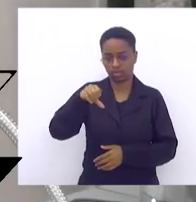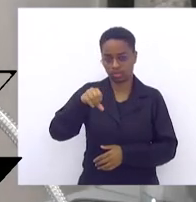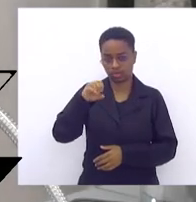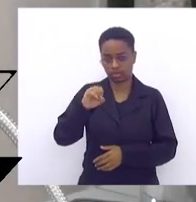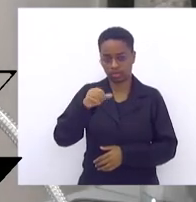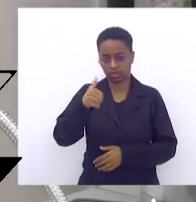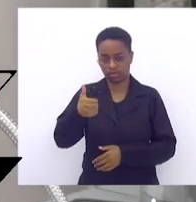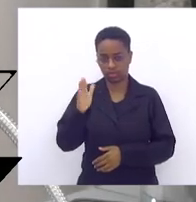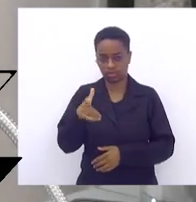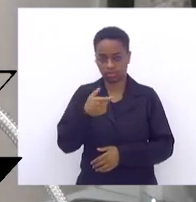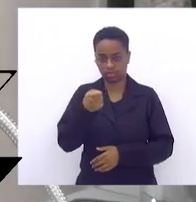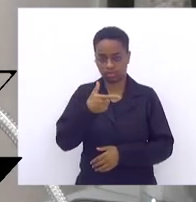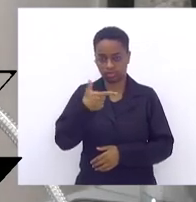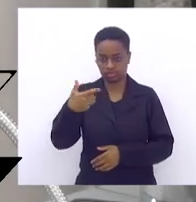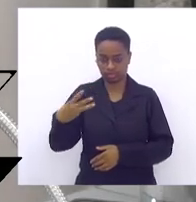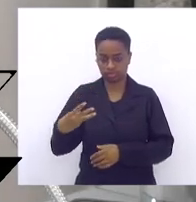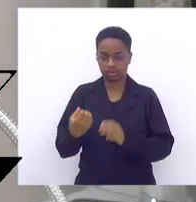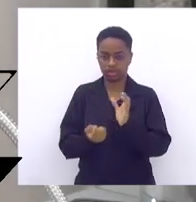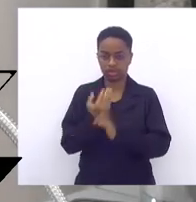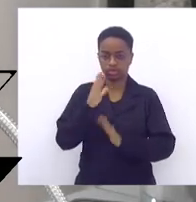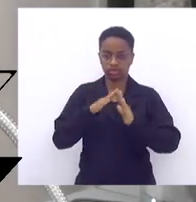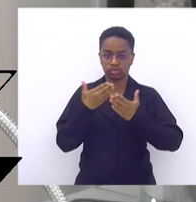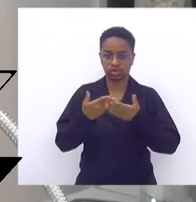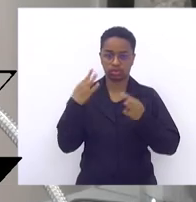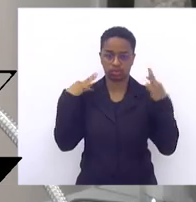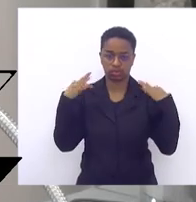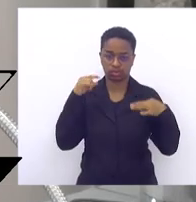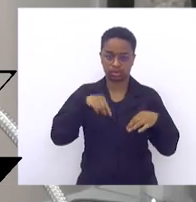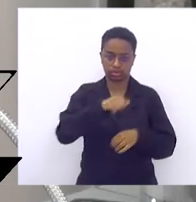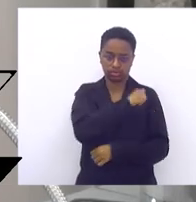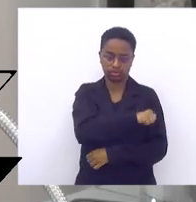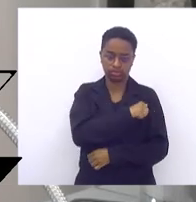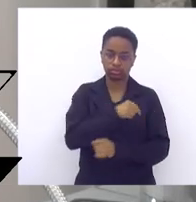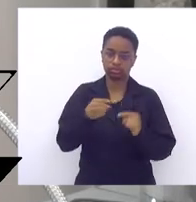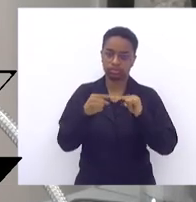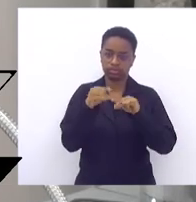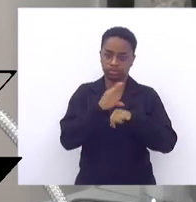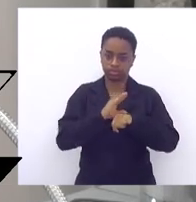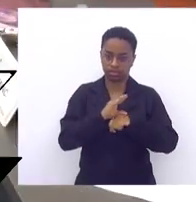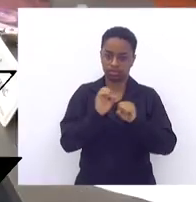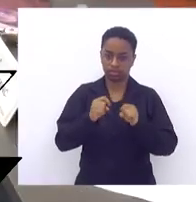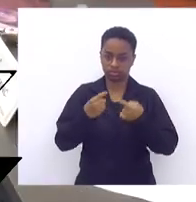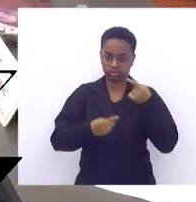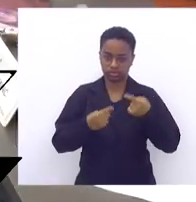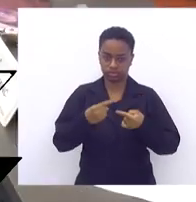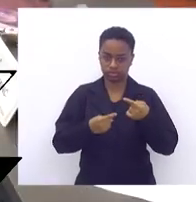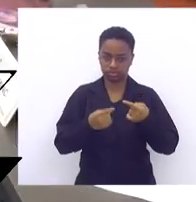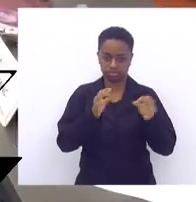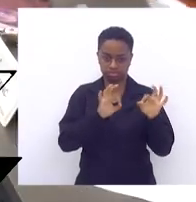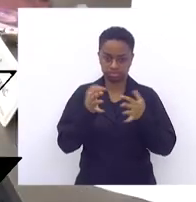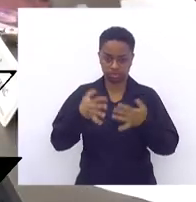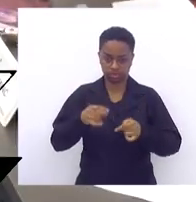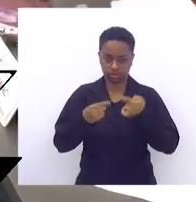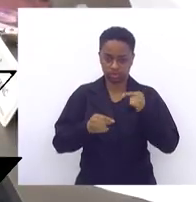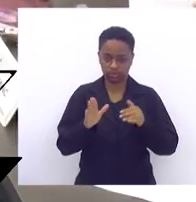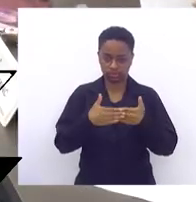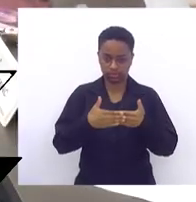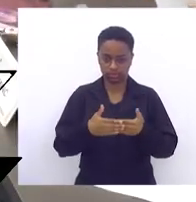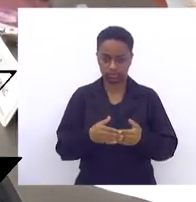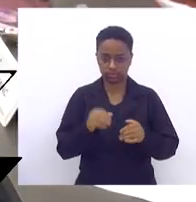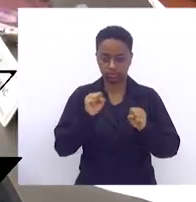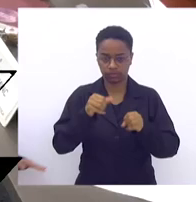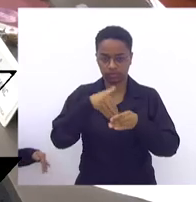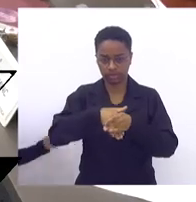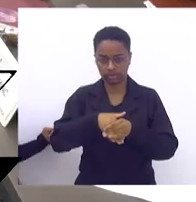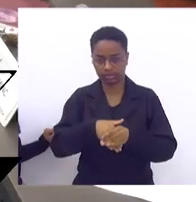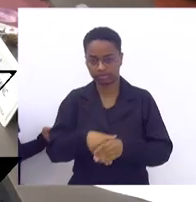Escola de Turismo do Estado do Rio de Janeiro. Para aparecer, deputada Verônica Lima. Pela condicionalidade. Em discussão. Não havendo quem queira discutir, encerrada a discussão. Em